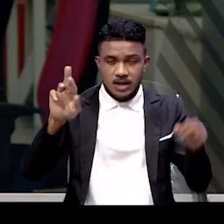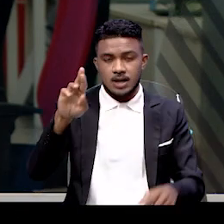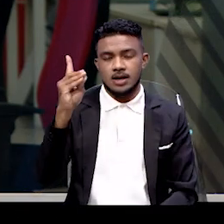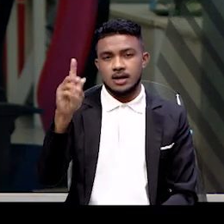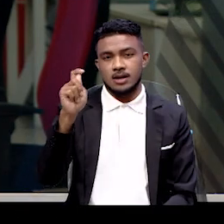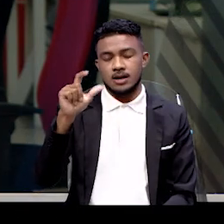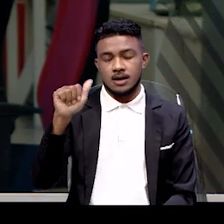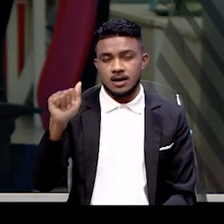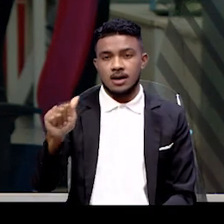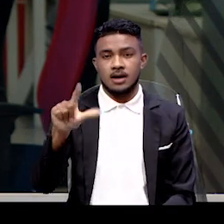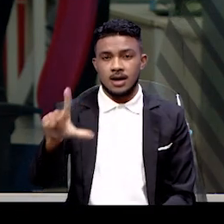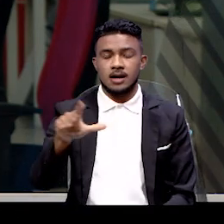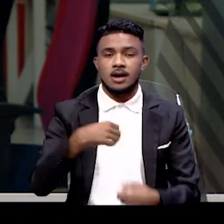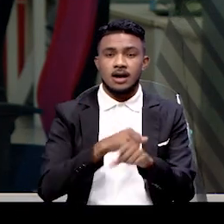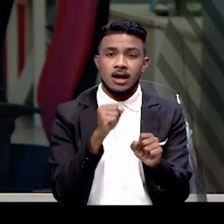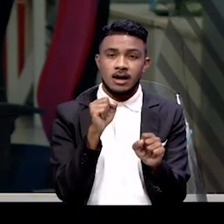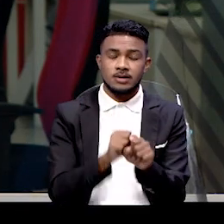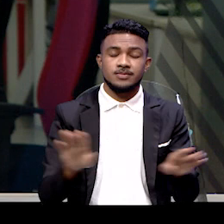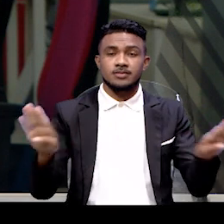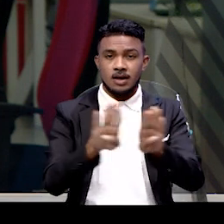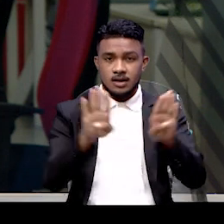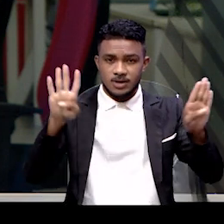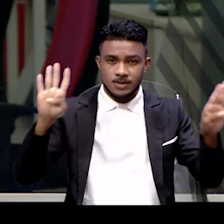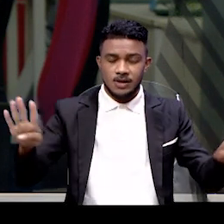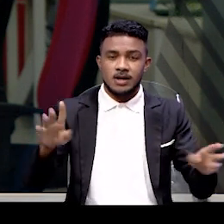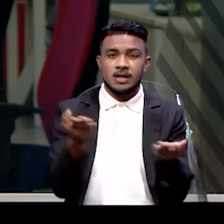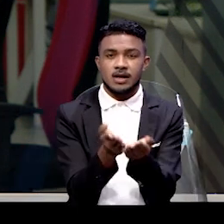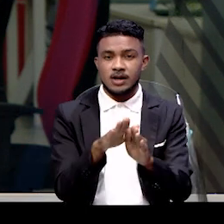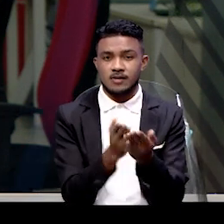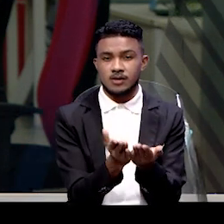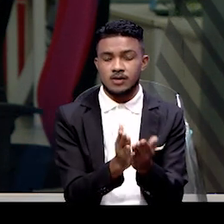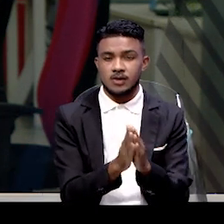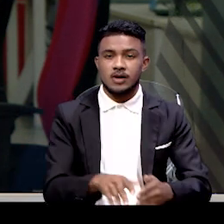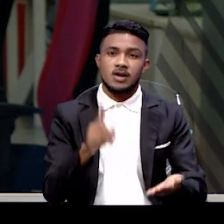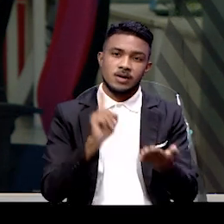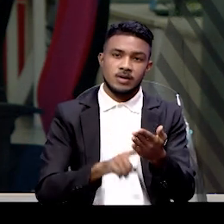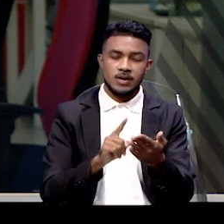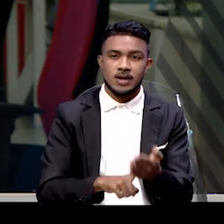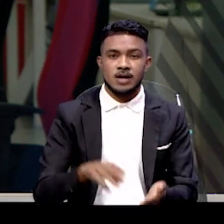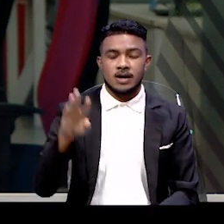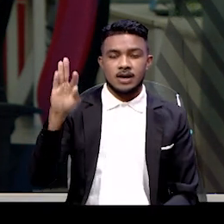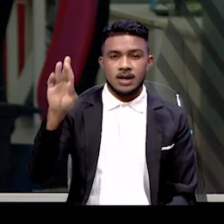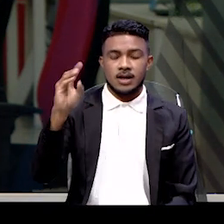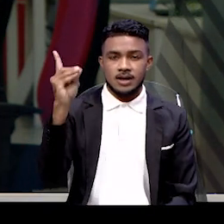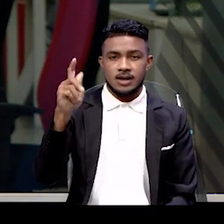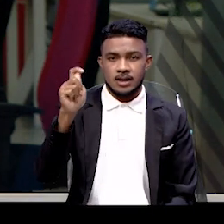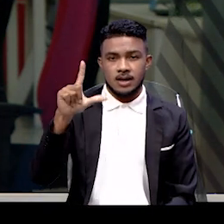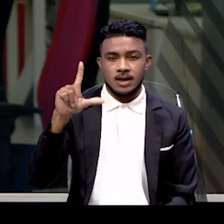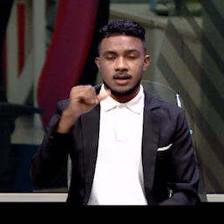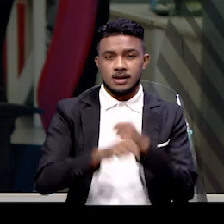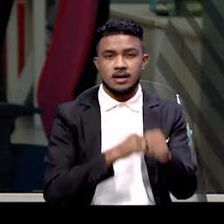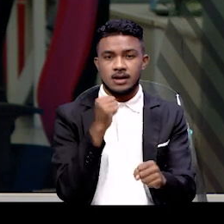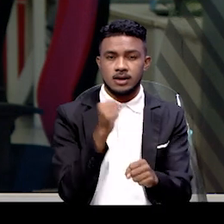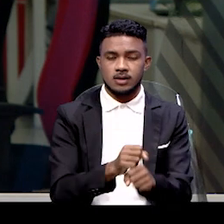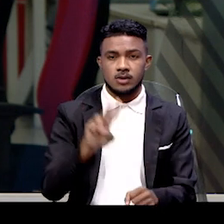hau lançamento ba livro ho título Discurso husi Presidente República Democrática Timor-Leste tinang riung rua sanur